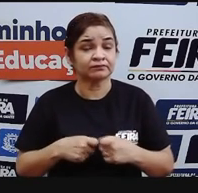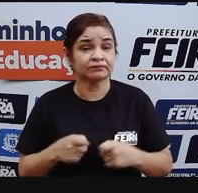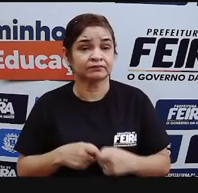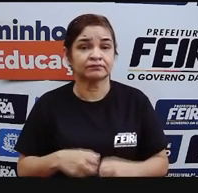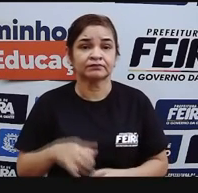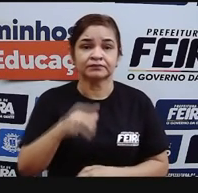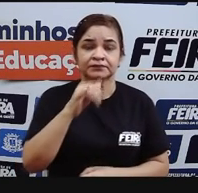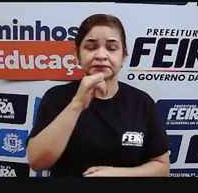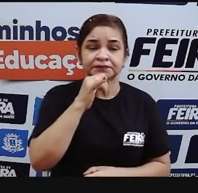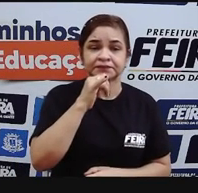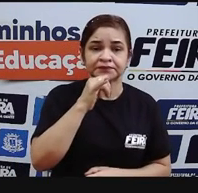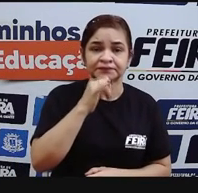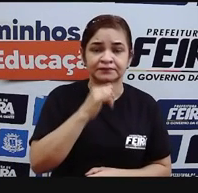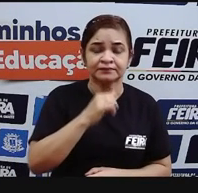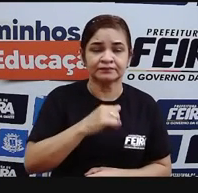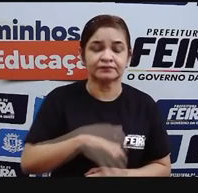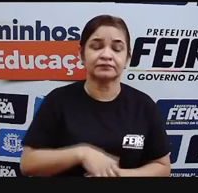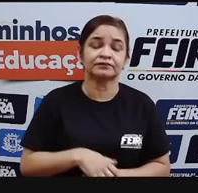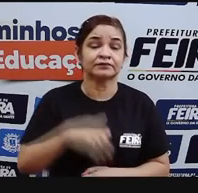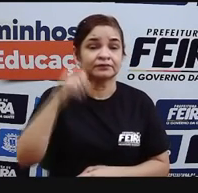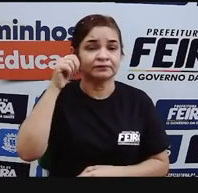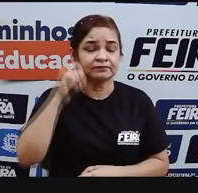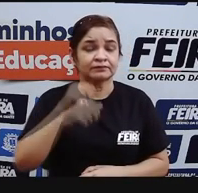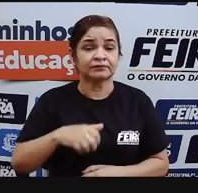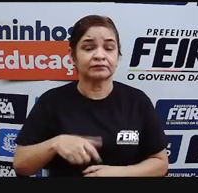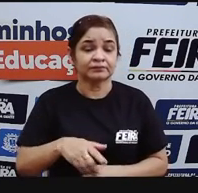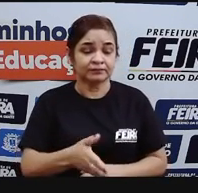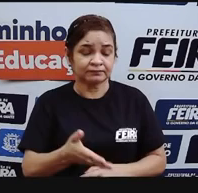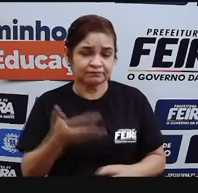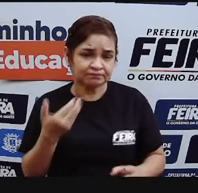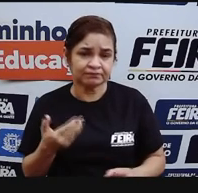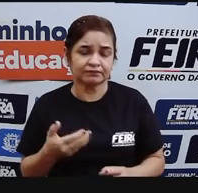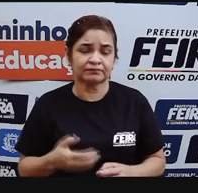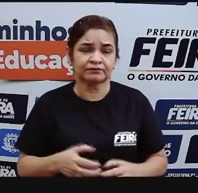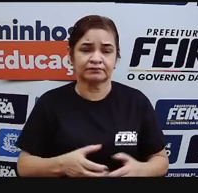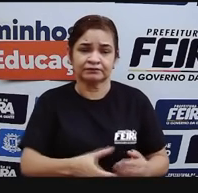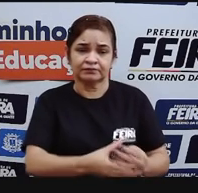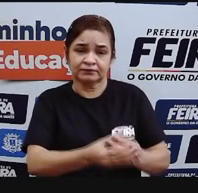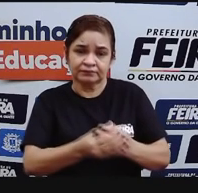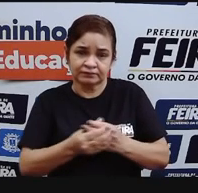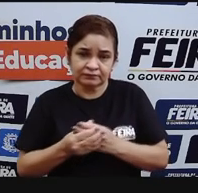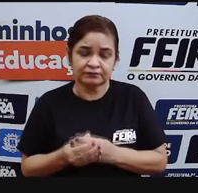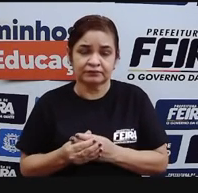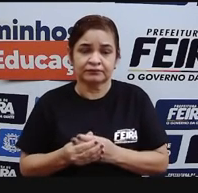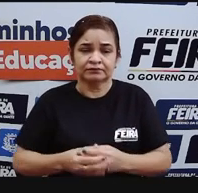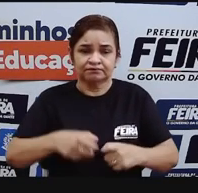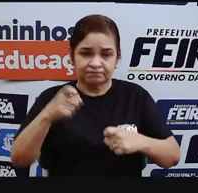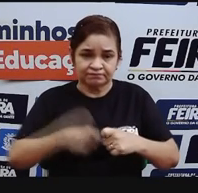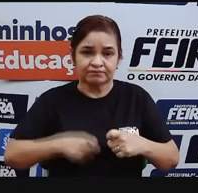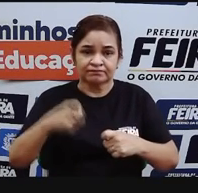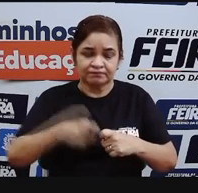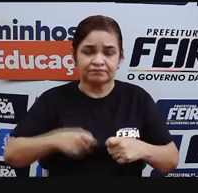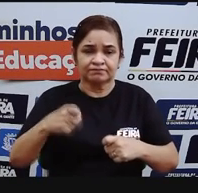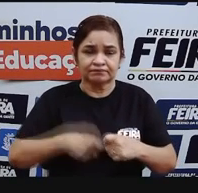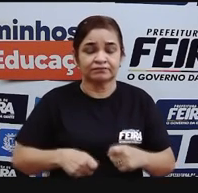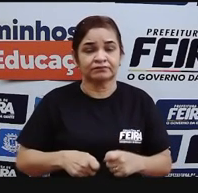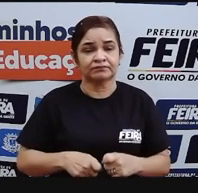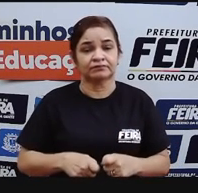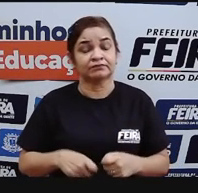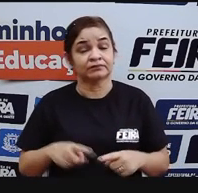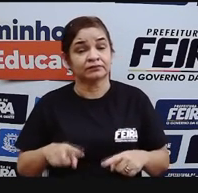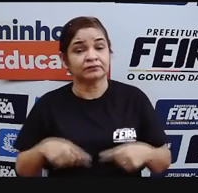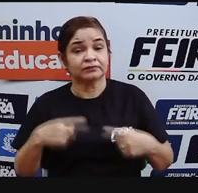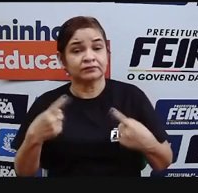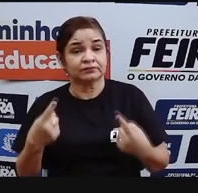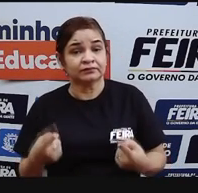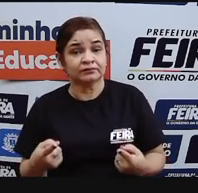a mulher ela é forçada a ter a relação sexual sem a vontade dela. O assédio sexual, às vezes,